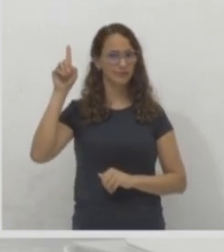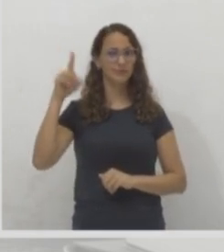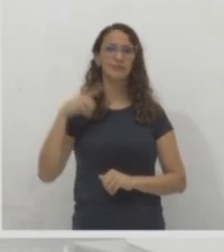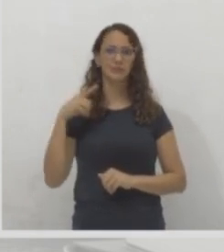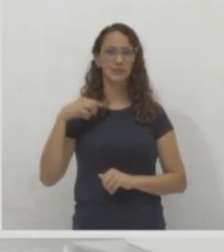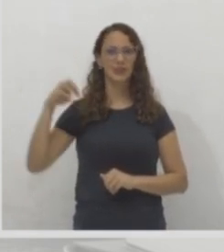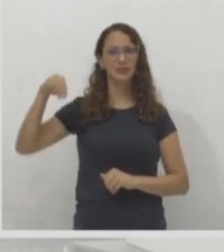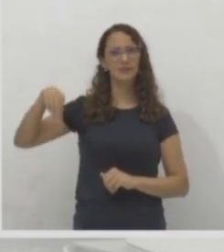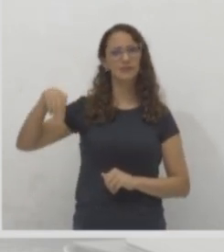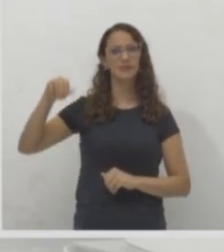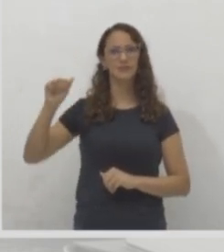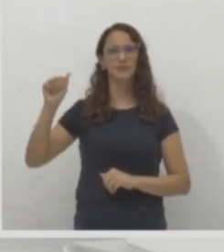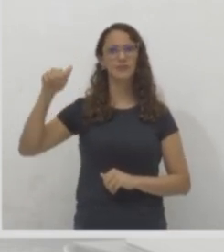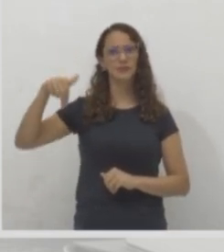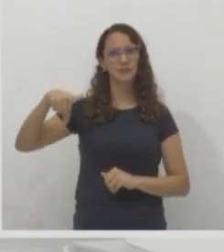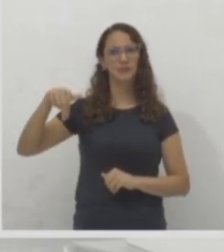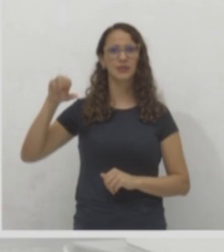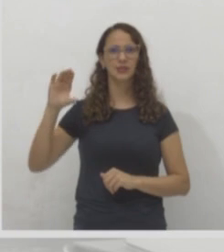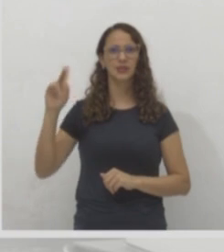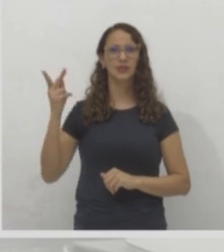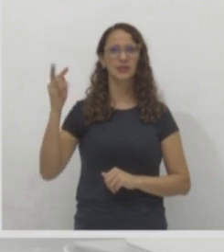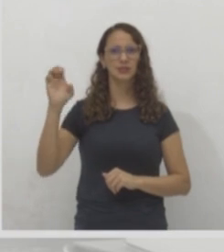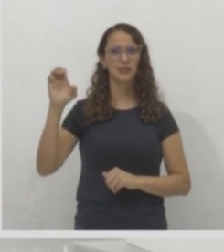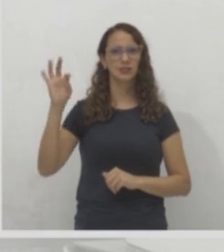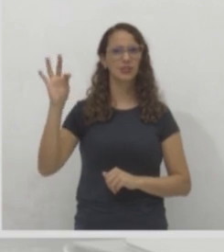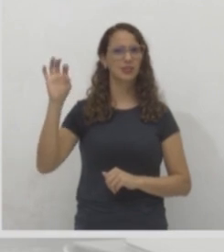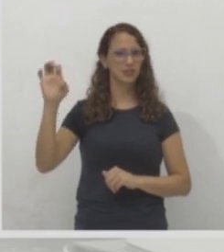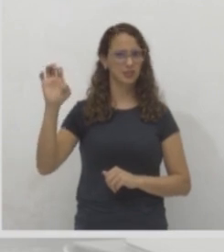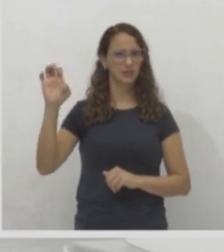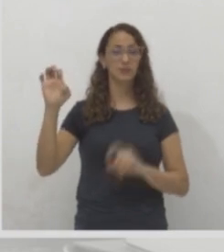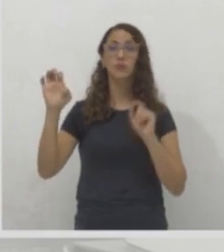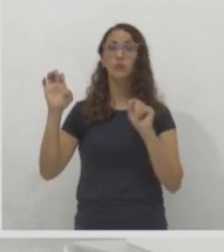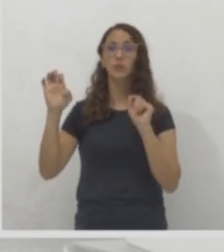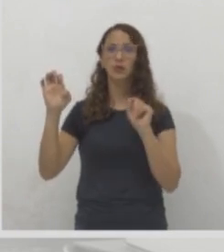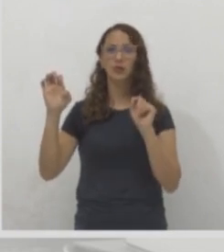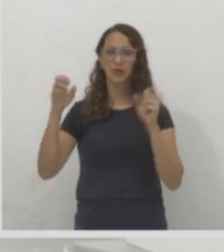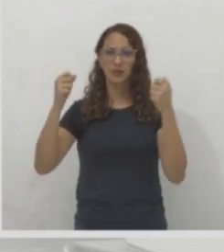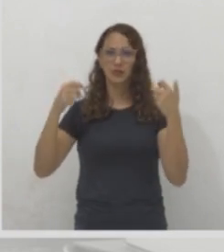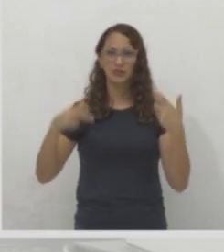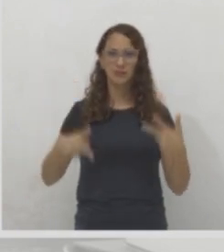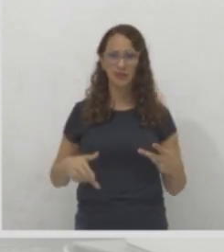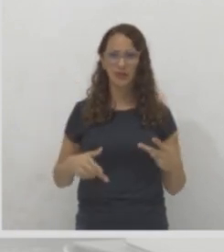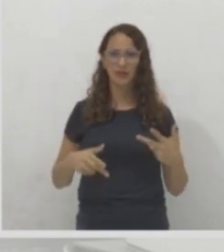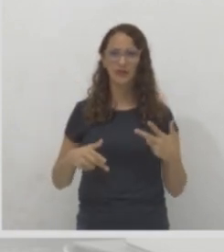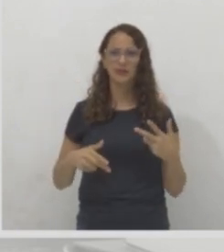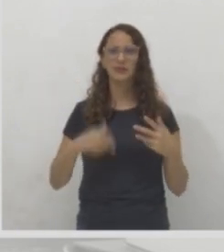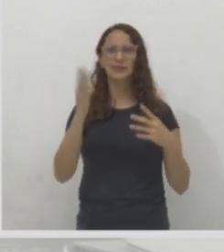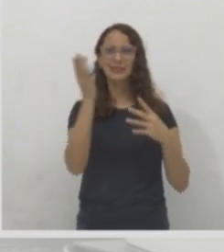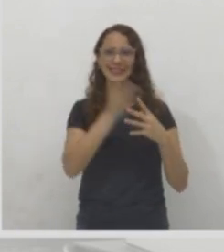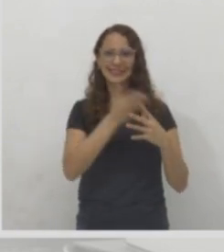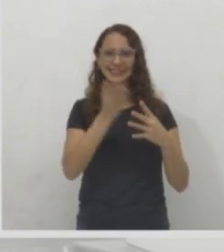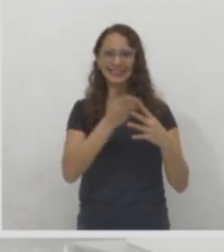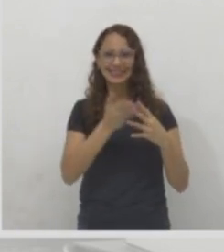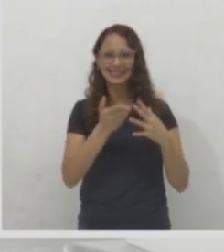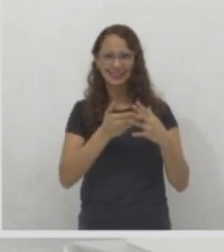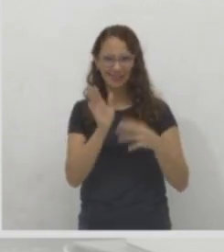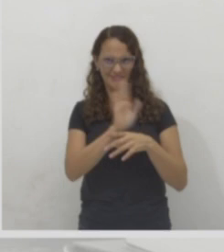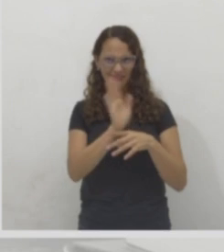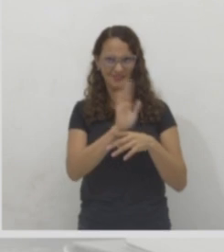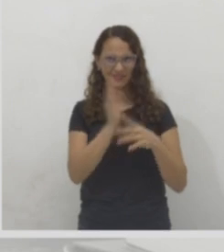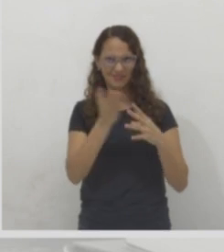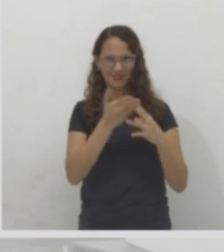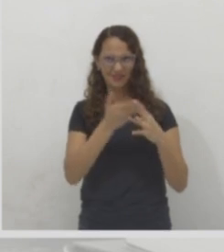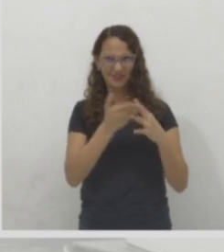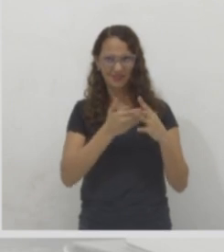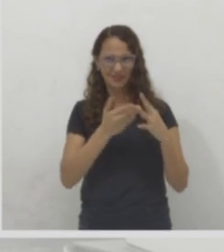manchete aqui, que diz o seguinte: 5 séries baseadas em livros